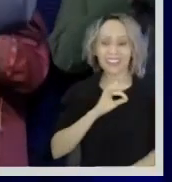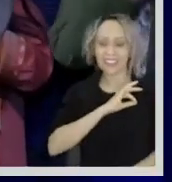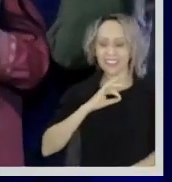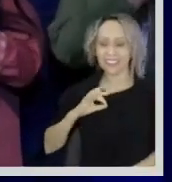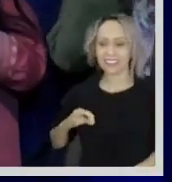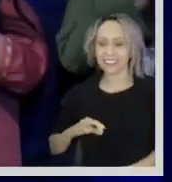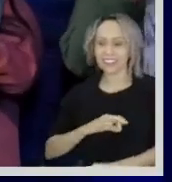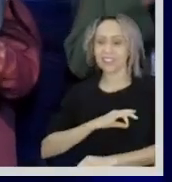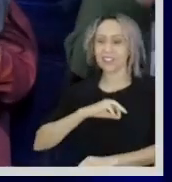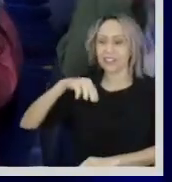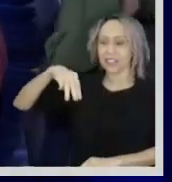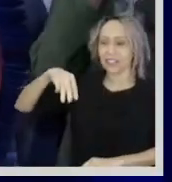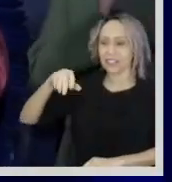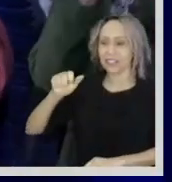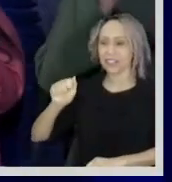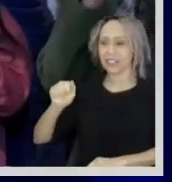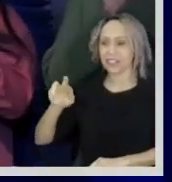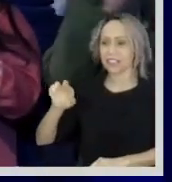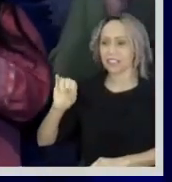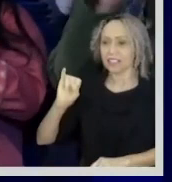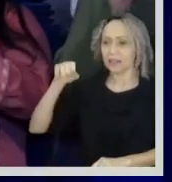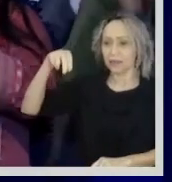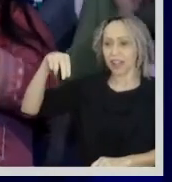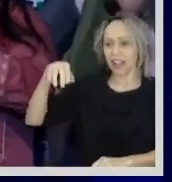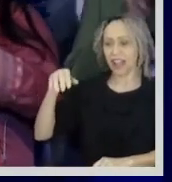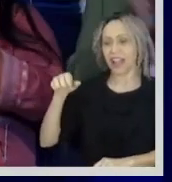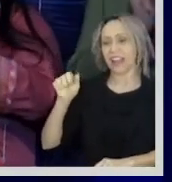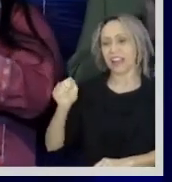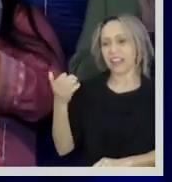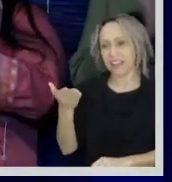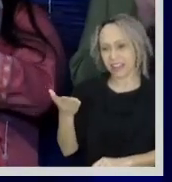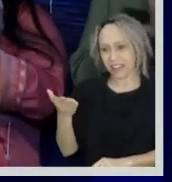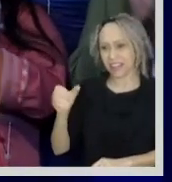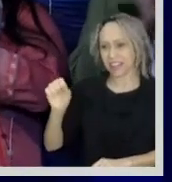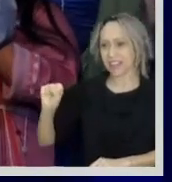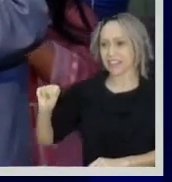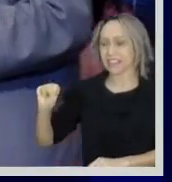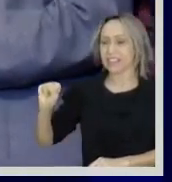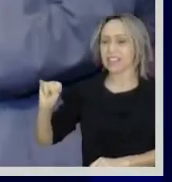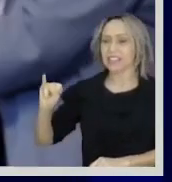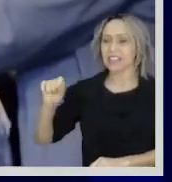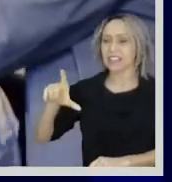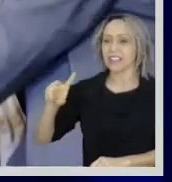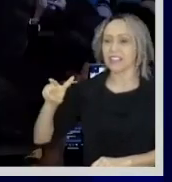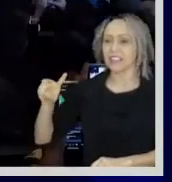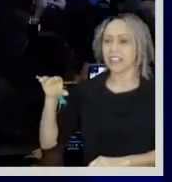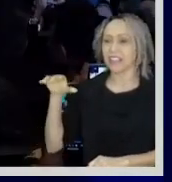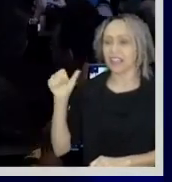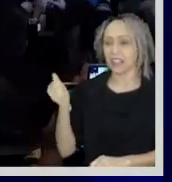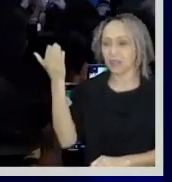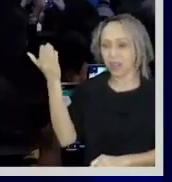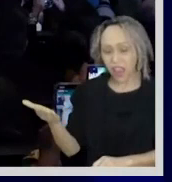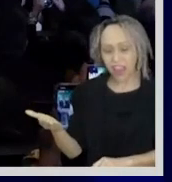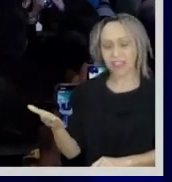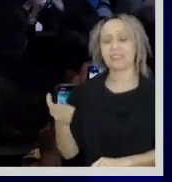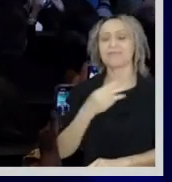de possibilidades e o leque de cargos à disposição para esses partidos. Então, evidentemente que pode acontecer de alguma dessas mulheres